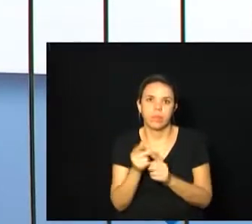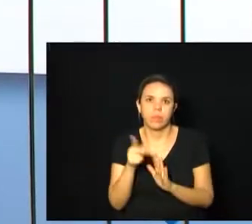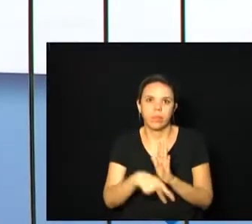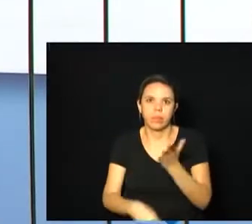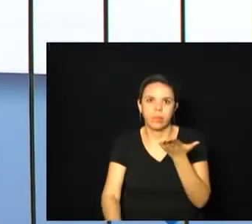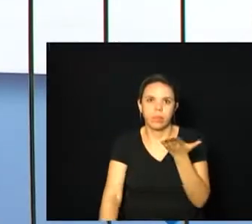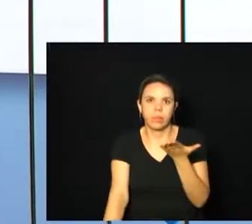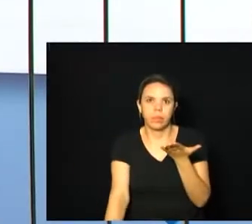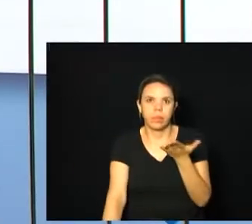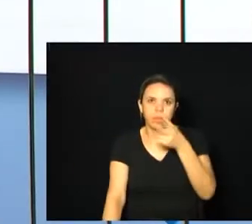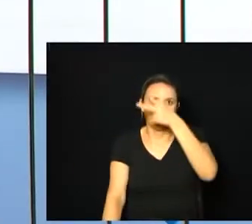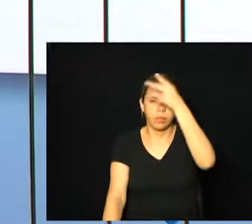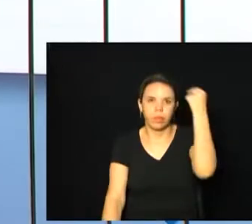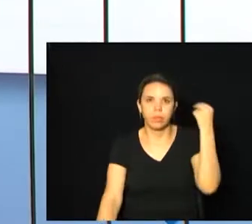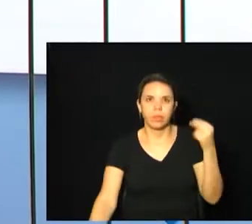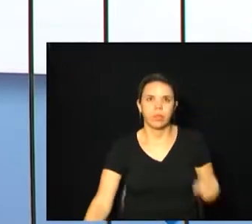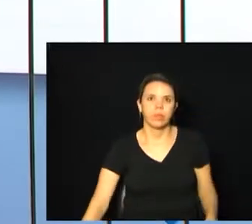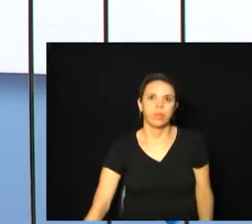projeto de autoria da Prefeitura.